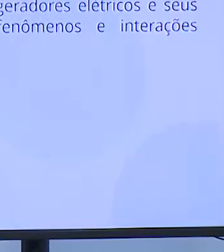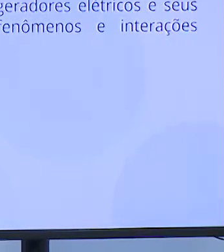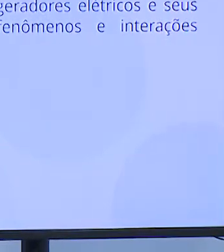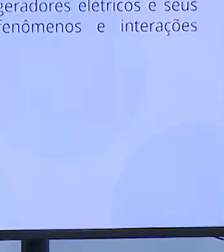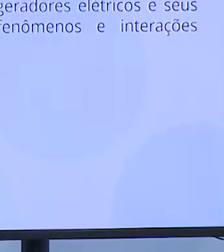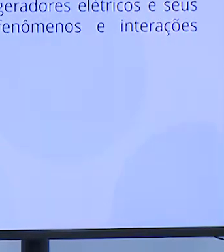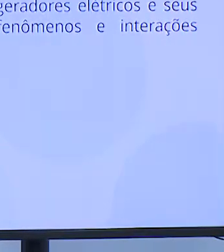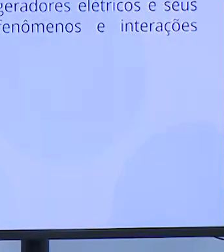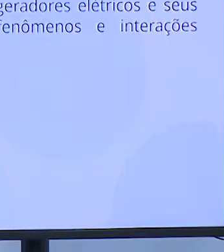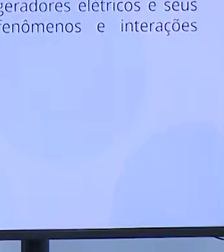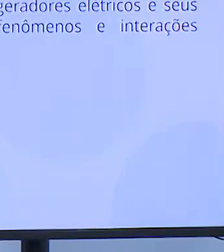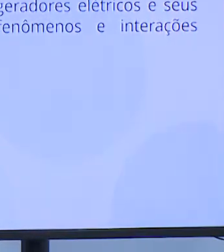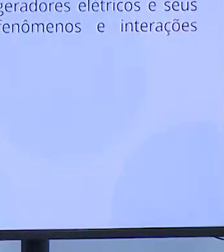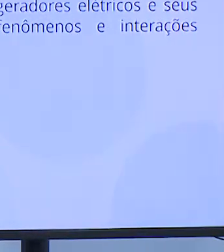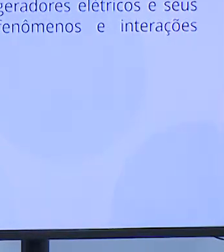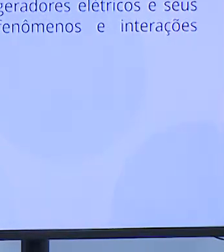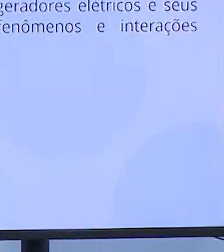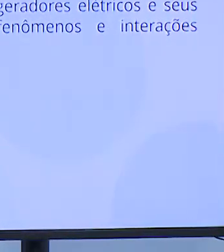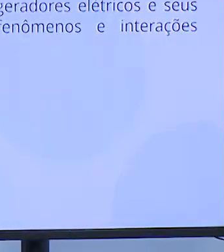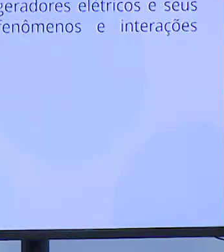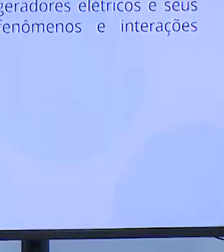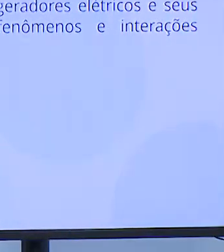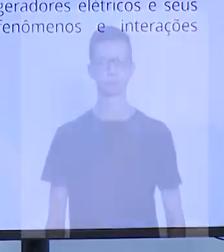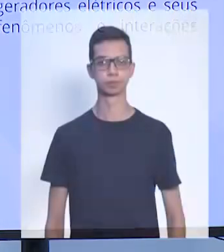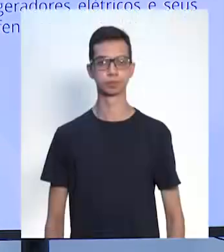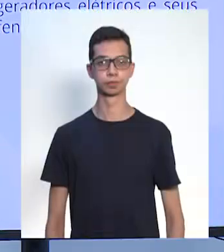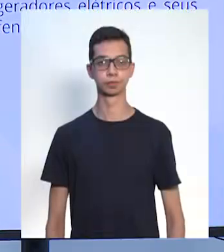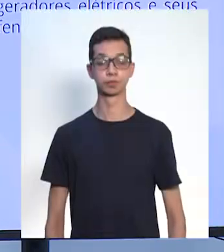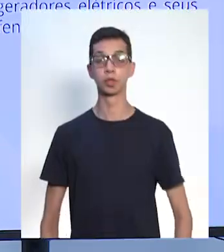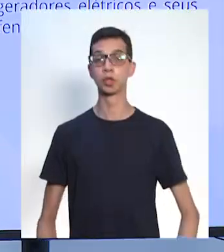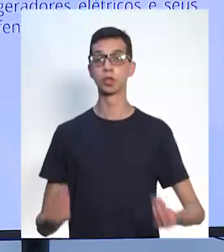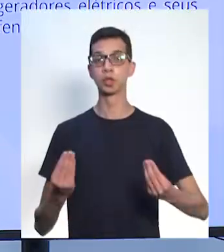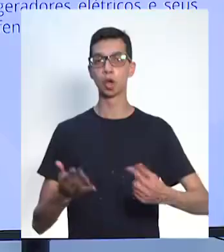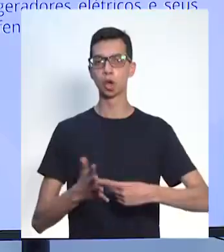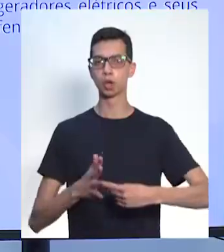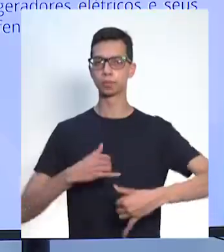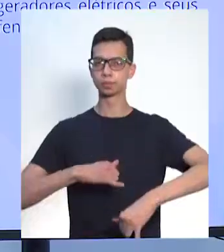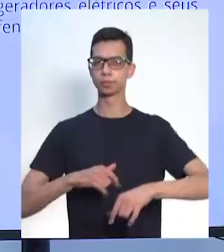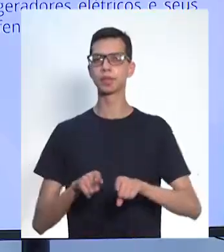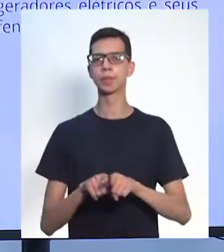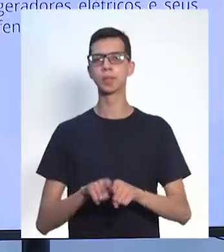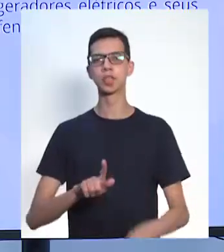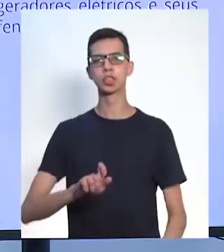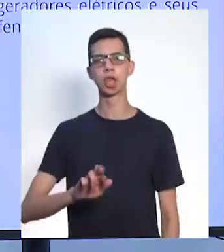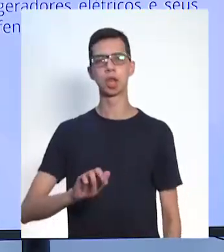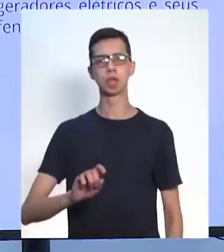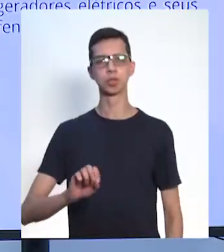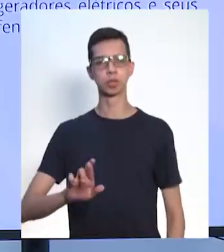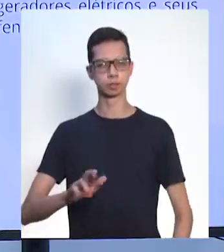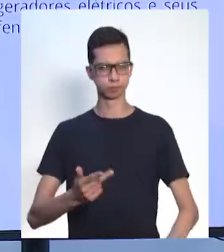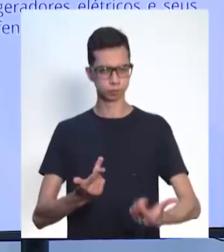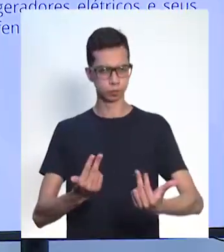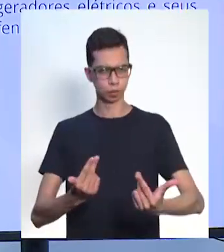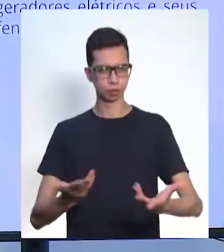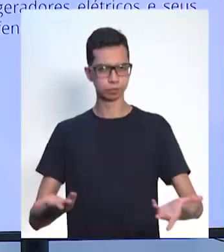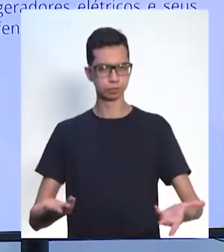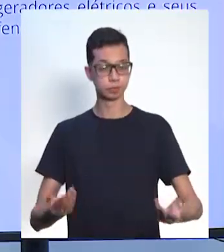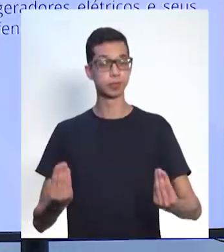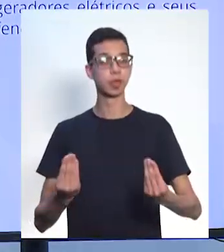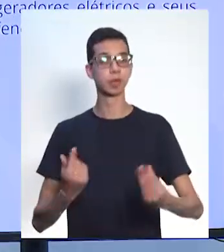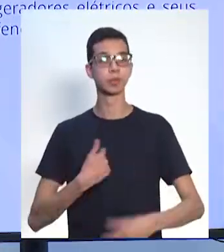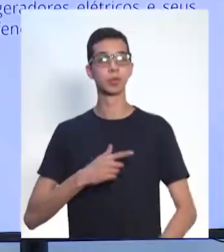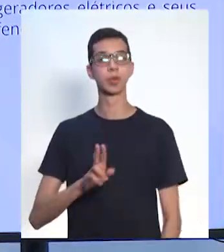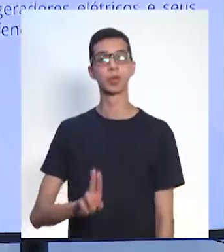funciona um motor elétrico? E um gerador elétrico? Funciona da mesma forma? Onde é usado o gerador elétrico?